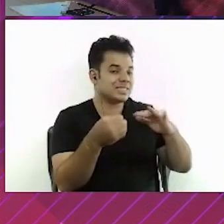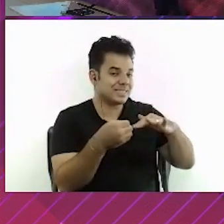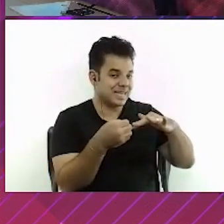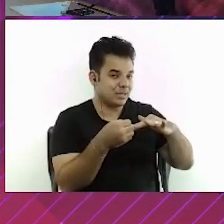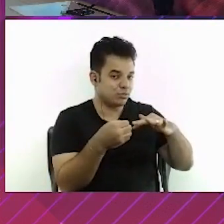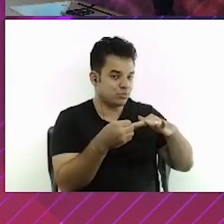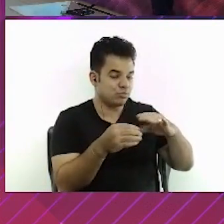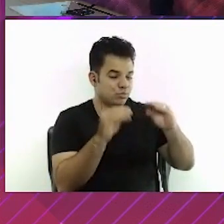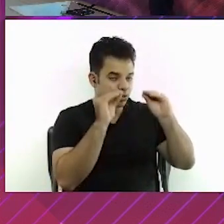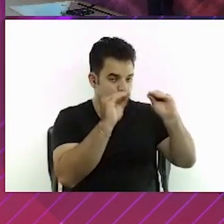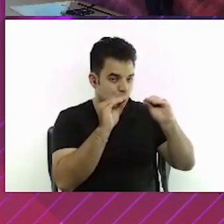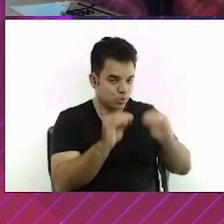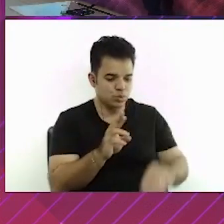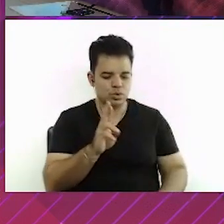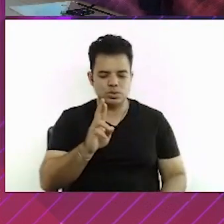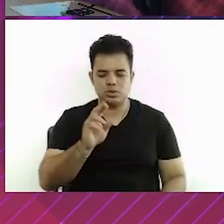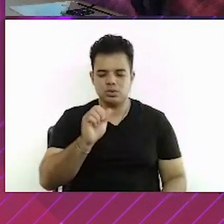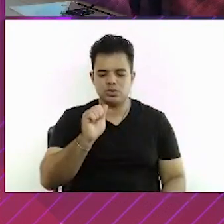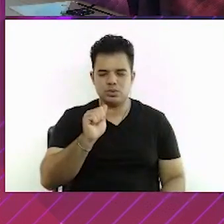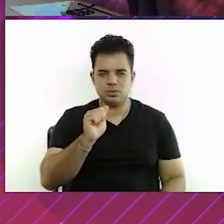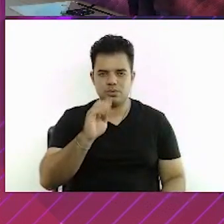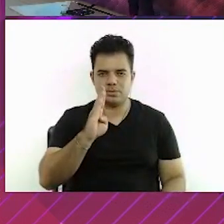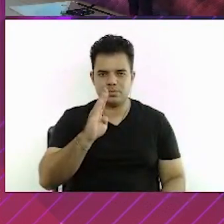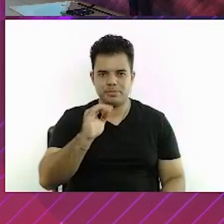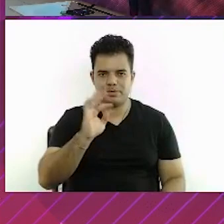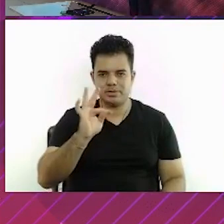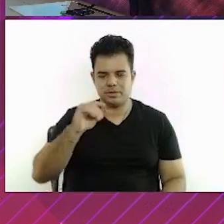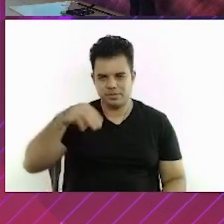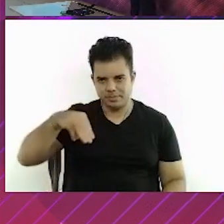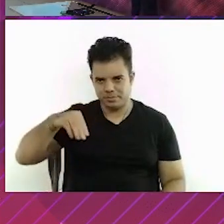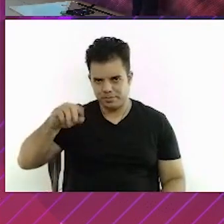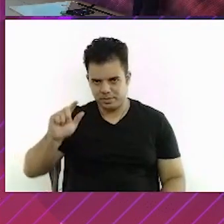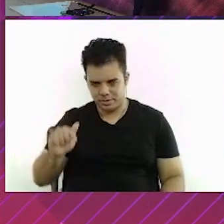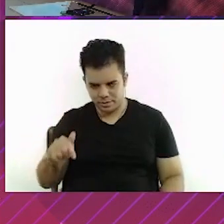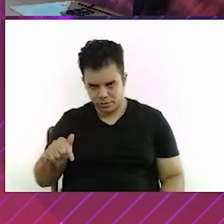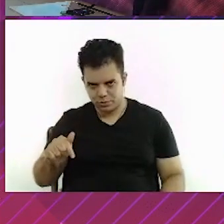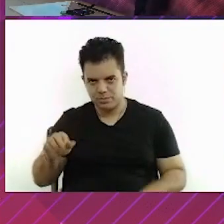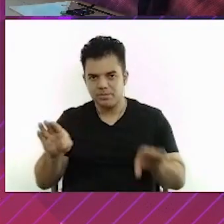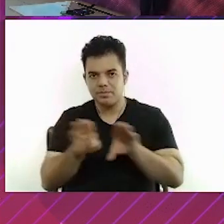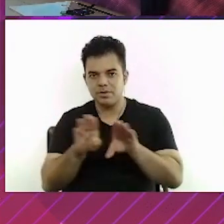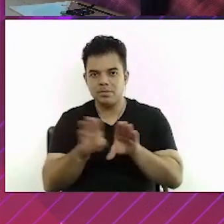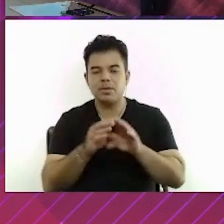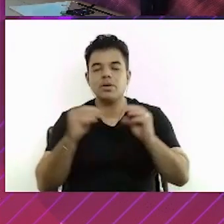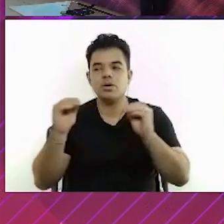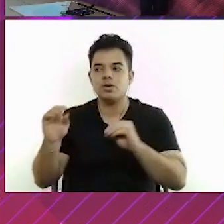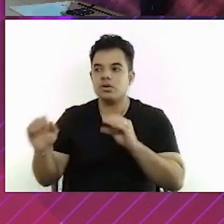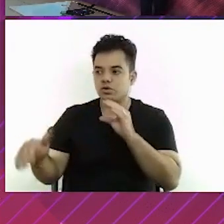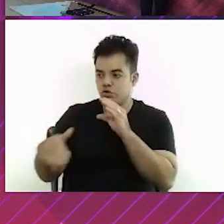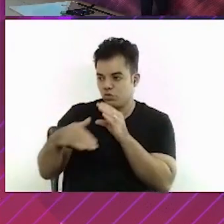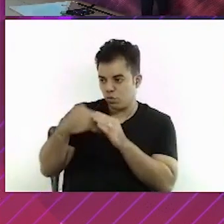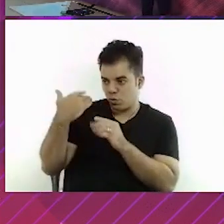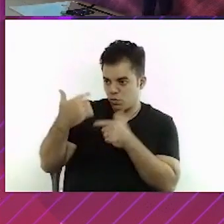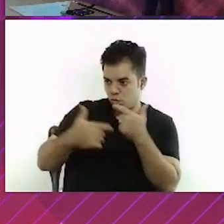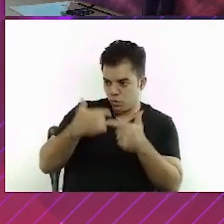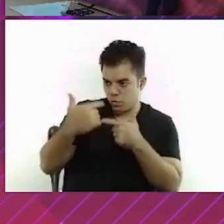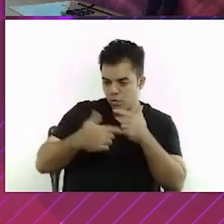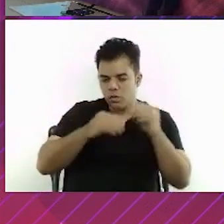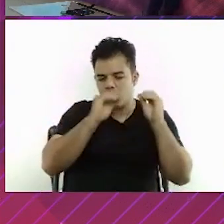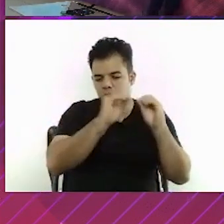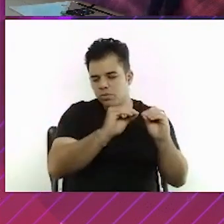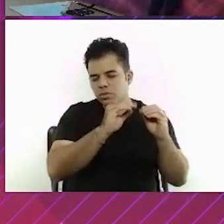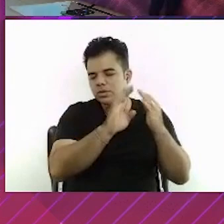tarefas. Chegou um pedido no e-commerce. Esse microserviço pega esse pedido e publica em uma fila. Do outro lado, você pode ter